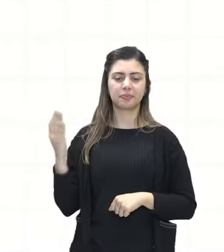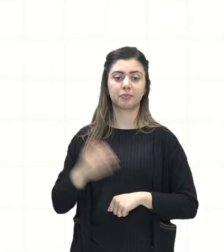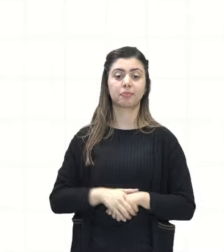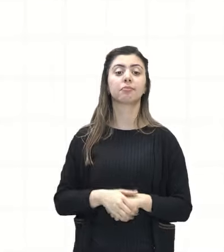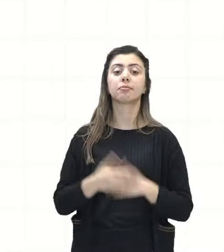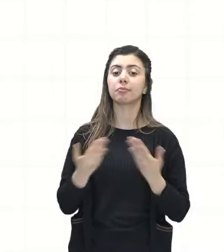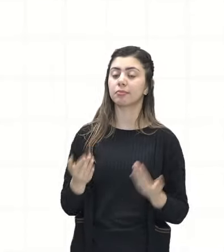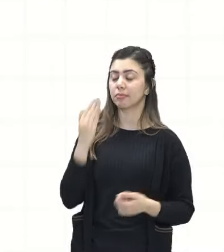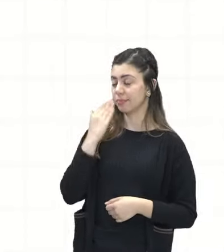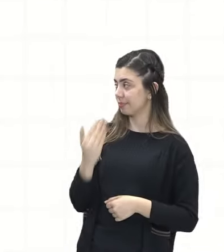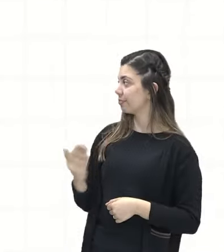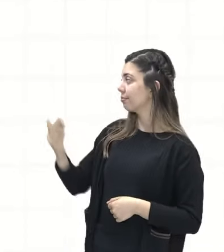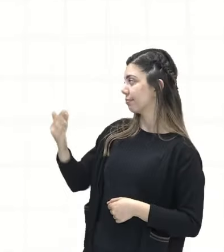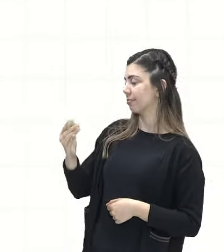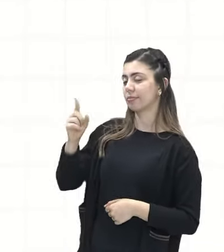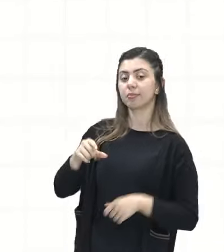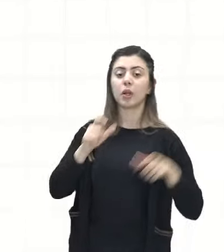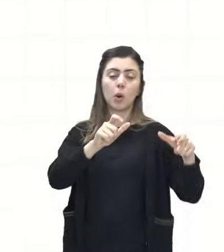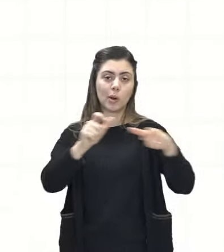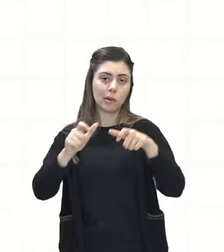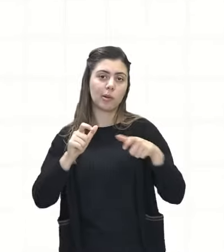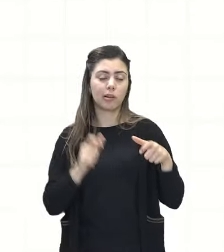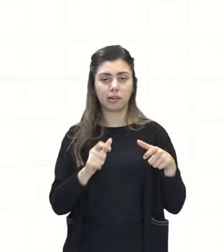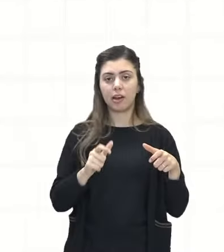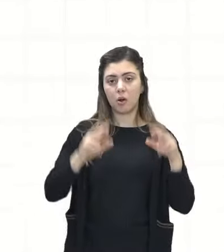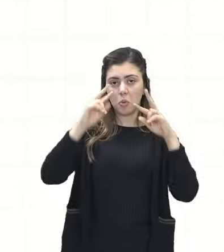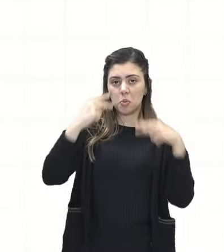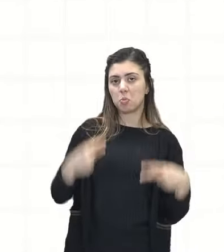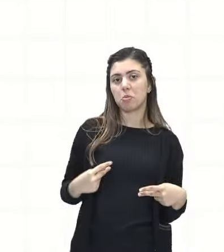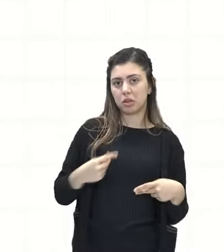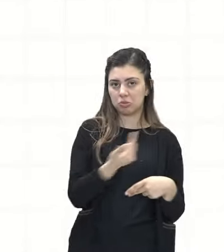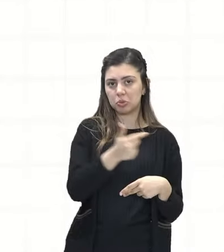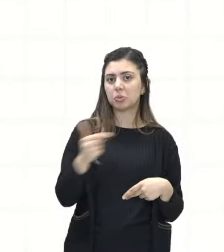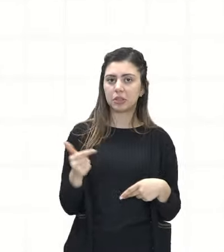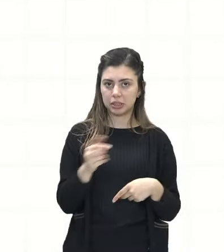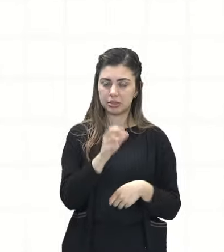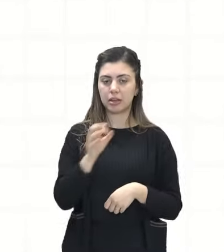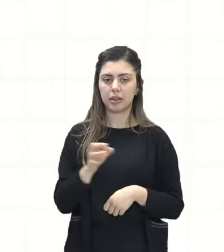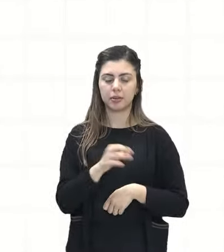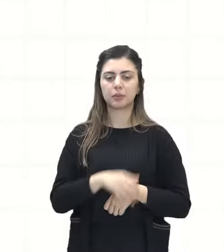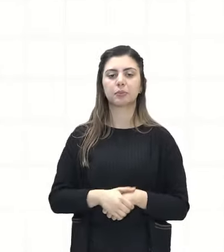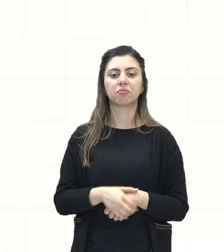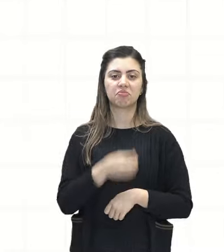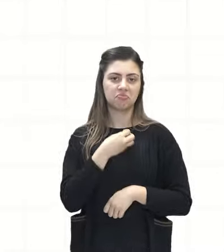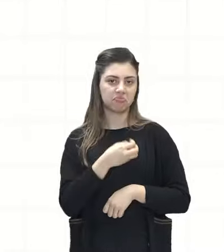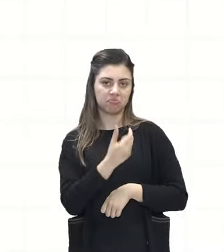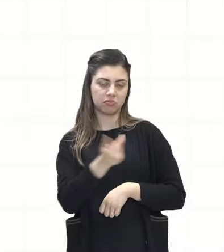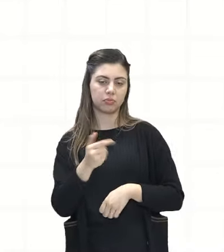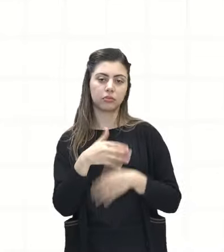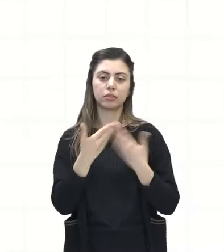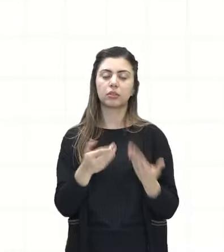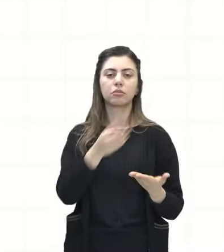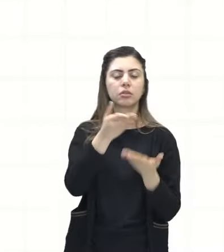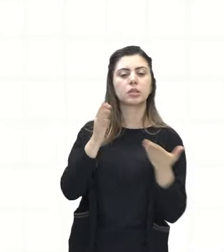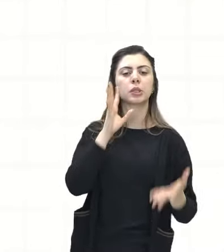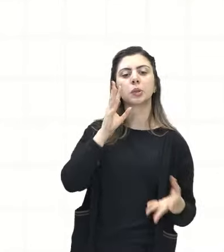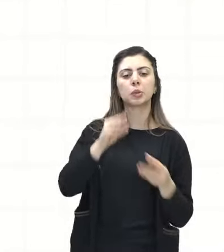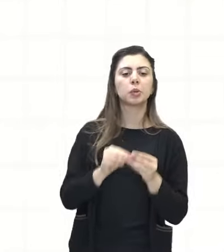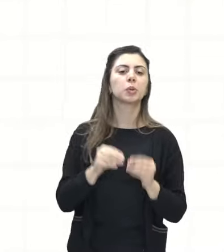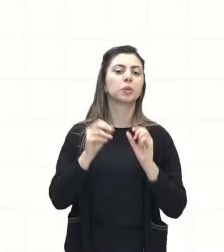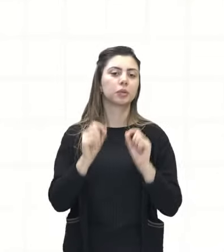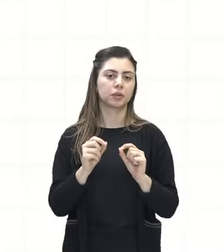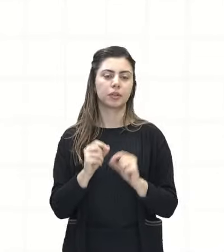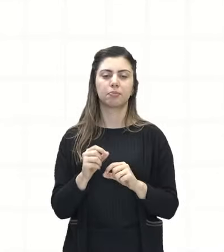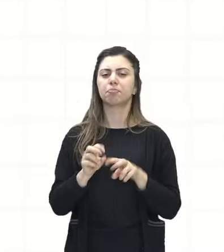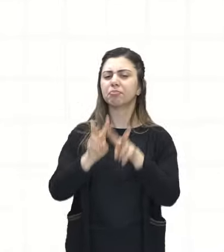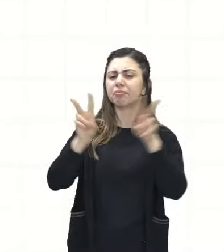temos aqui o mapa dos grandes vazios humanos né dos grandes vazios demográficos E aí o que que vocês podem entender como grandes vazios